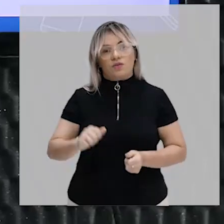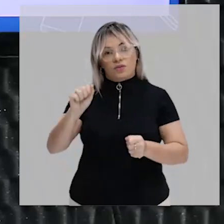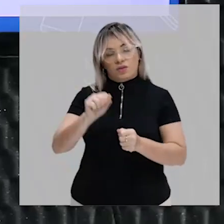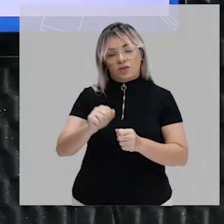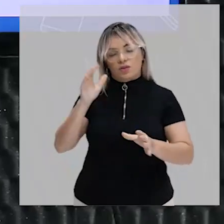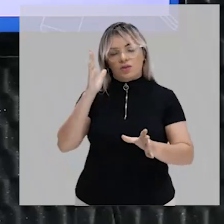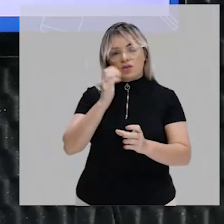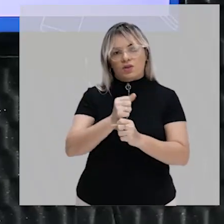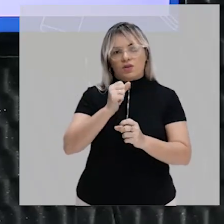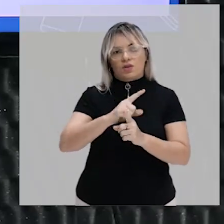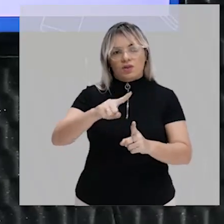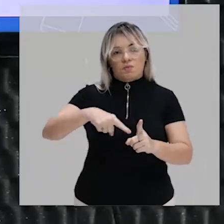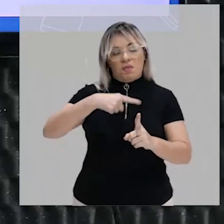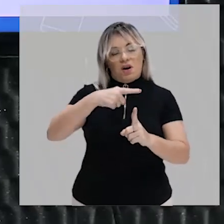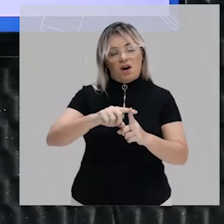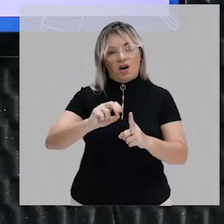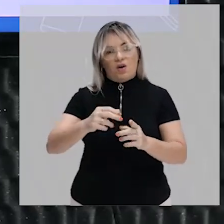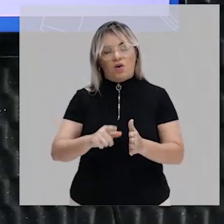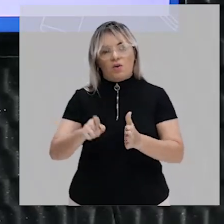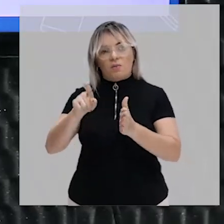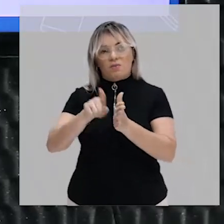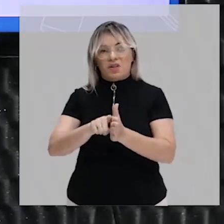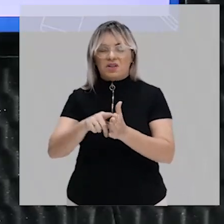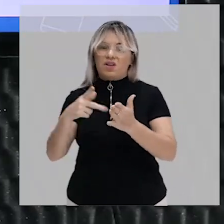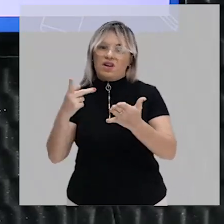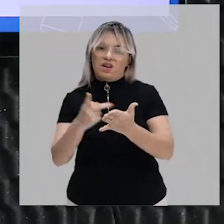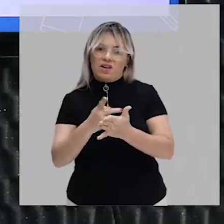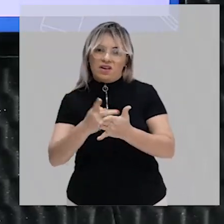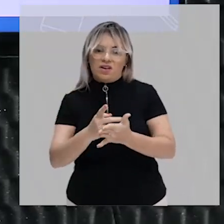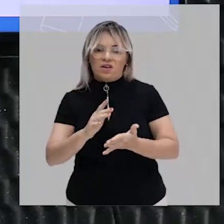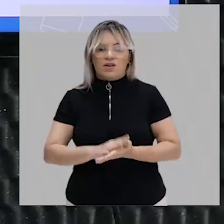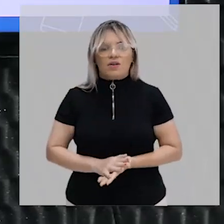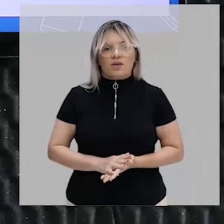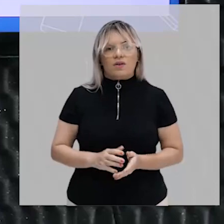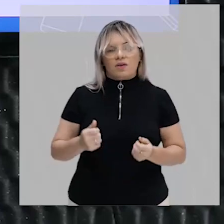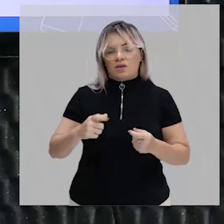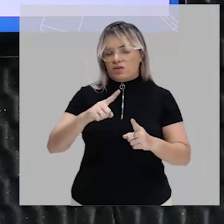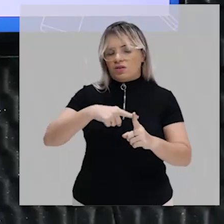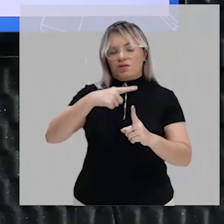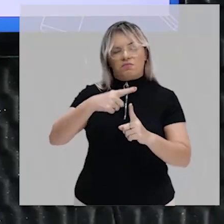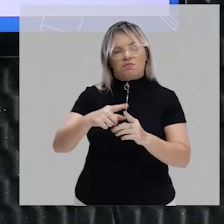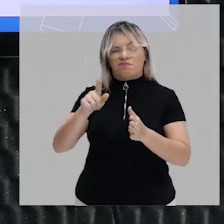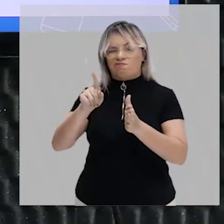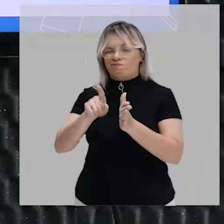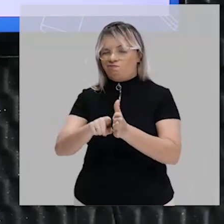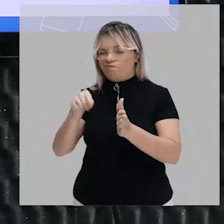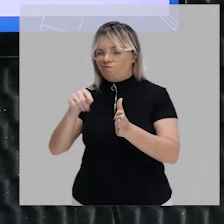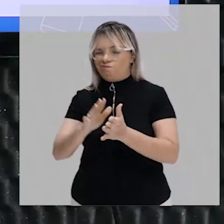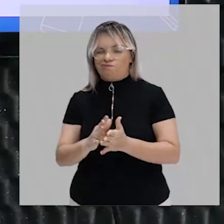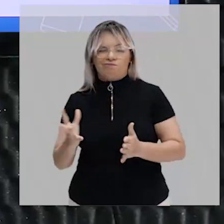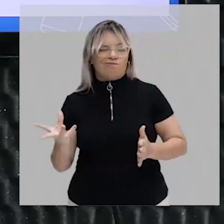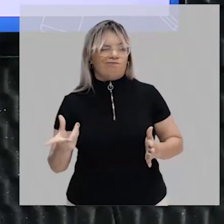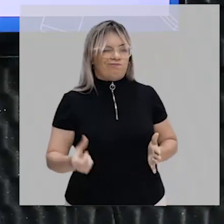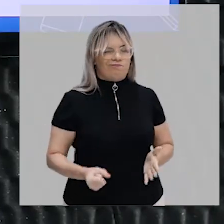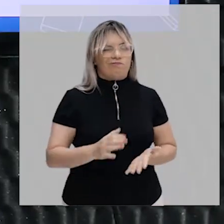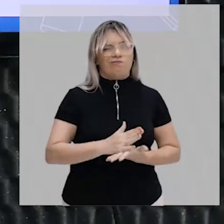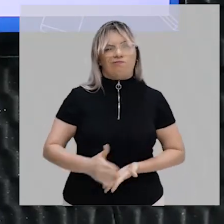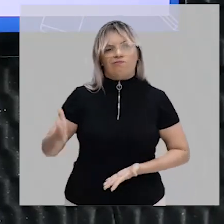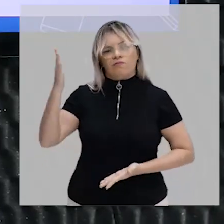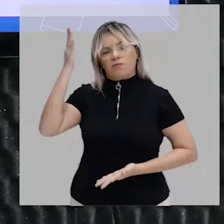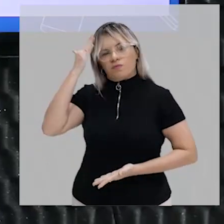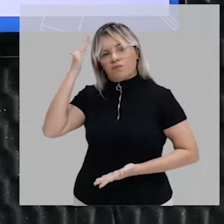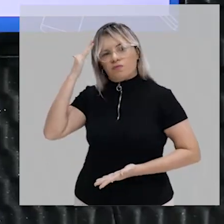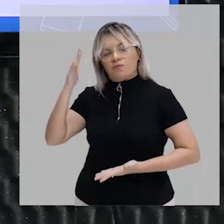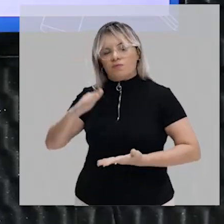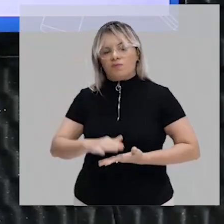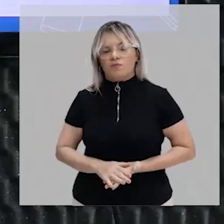continha ou de mais ou de menos da maneira incorreta. Eu tenho certeza que adição e subtração para vocês são todos craques, são super feras, né?